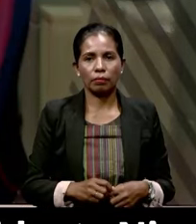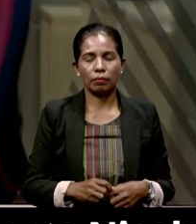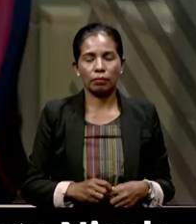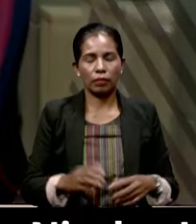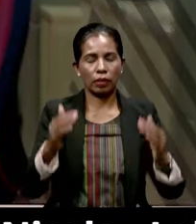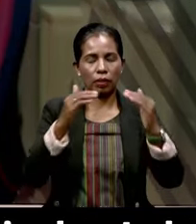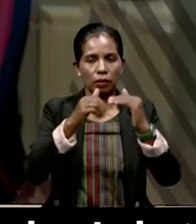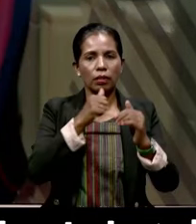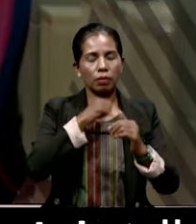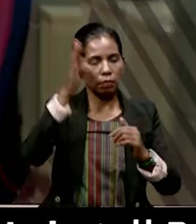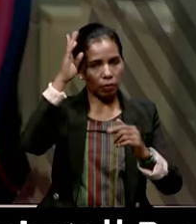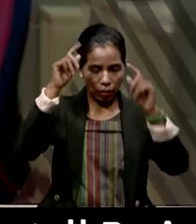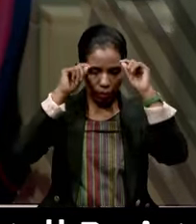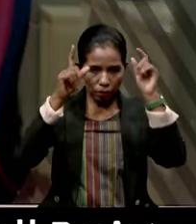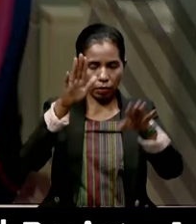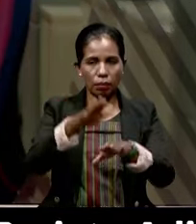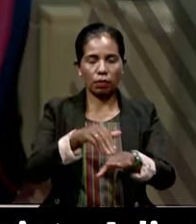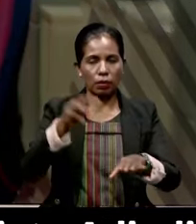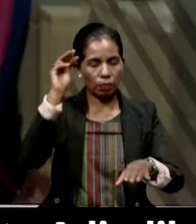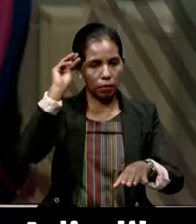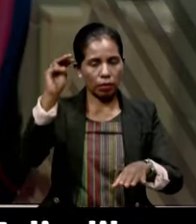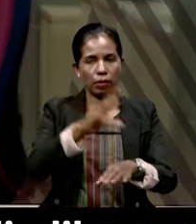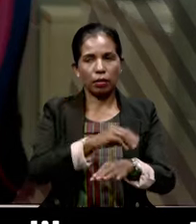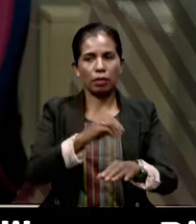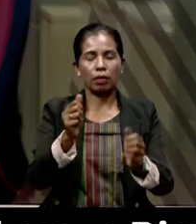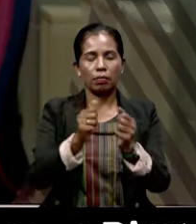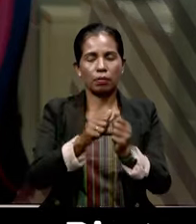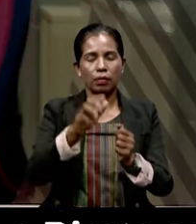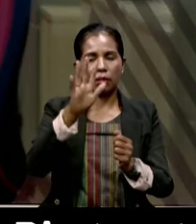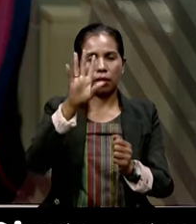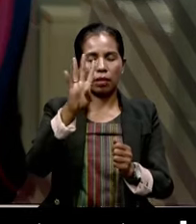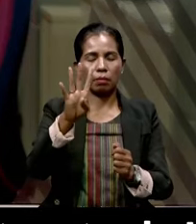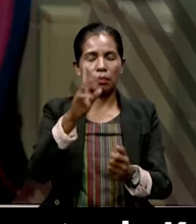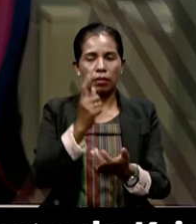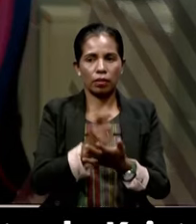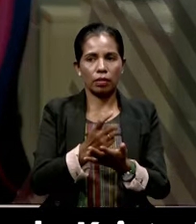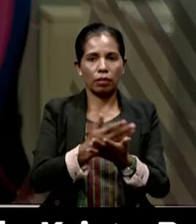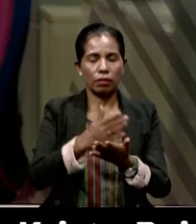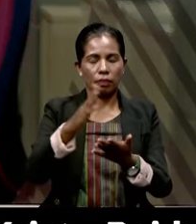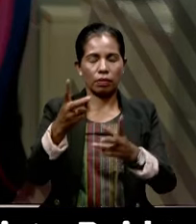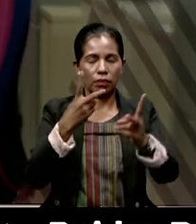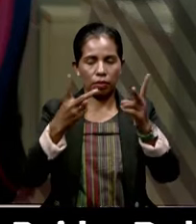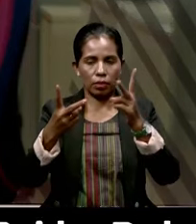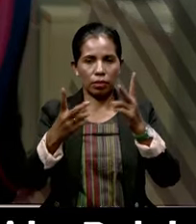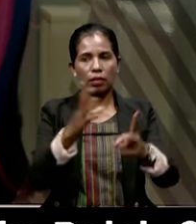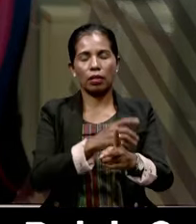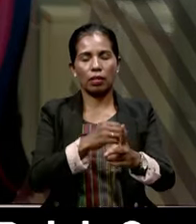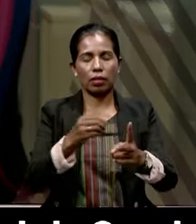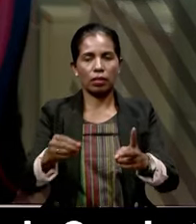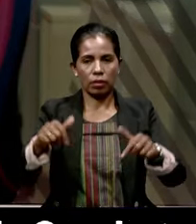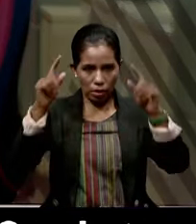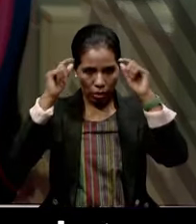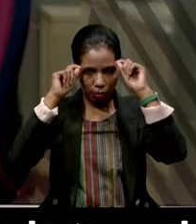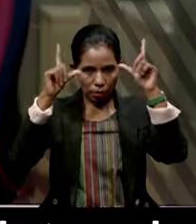Conferência Episcopal Timorense se recruta ministro extraordinário Rei Hunhat, onde faz a comunga e a visita a Santo Padre Nian e a